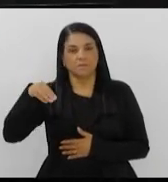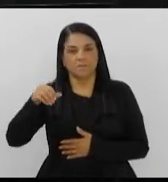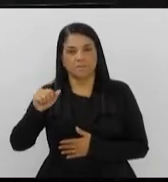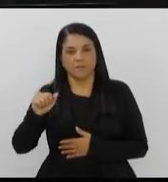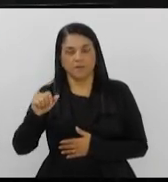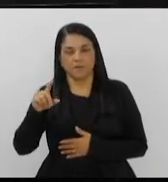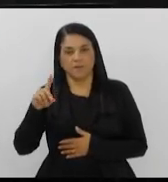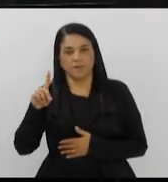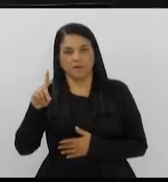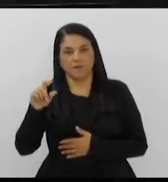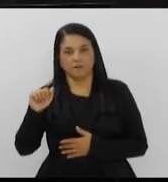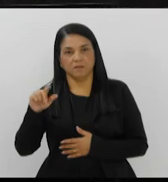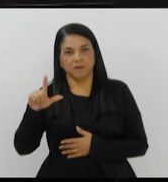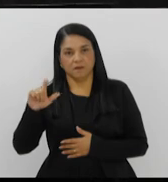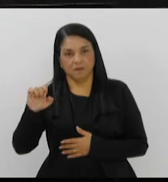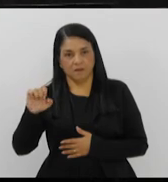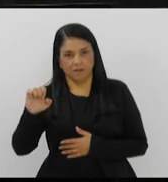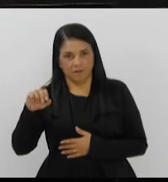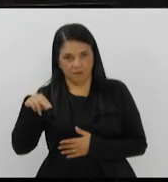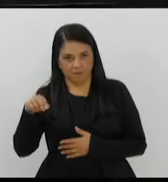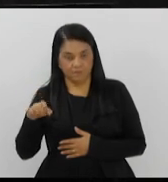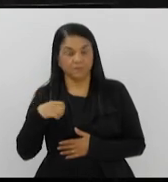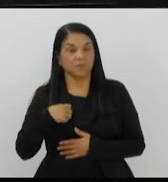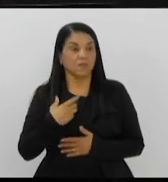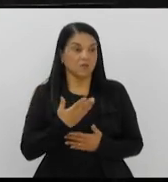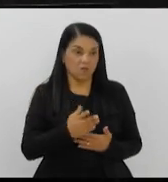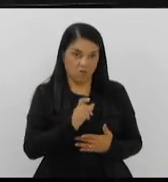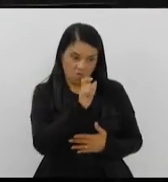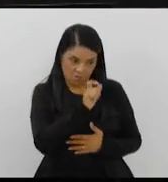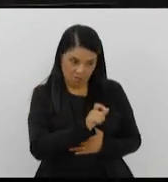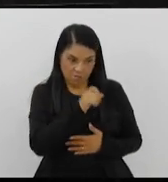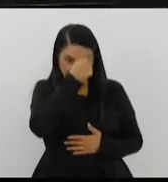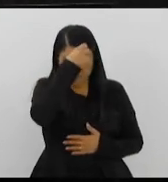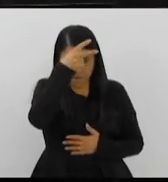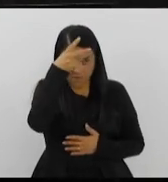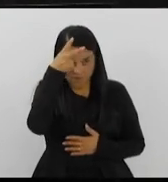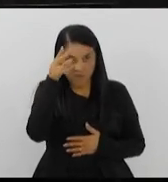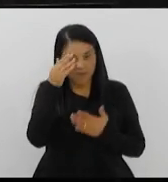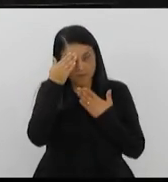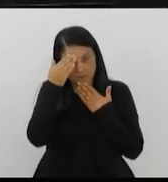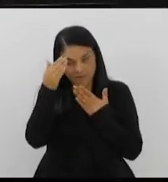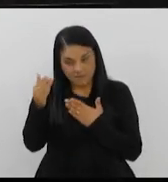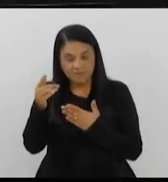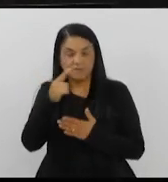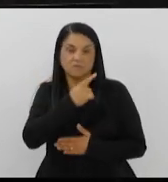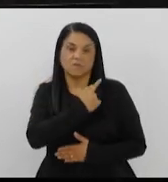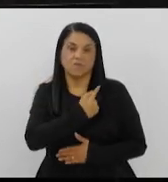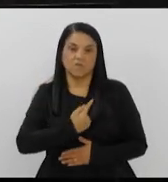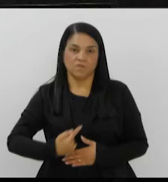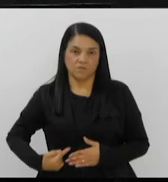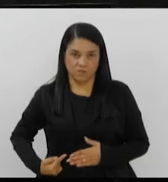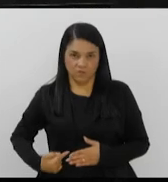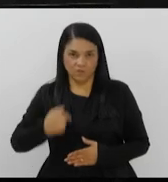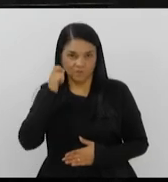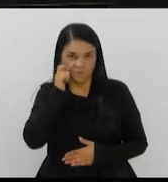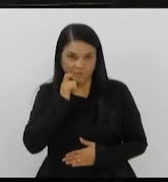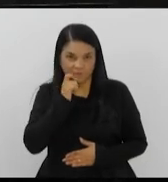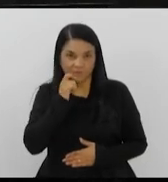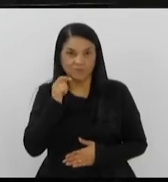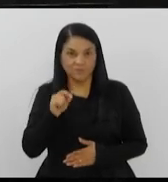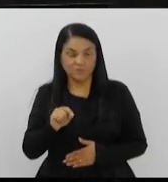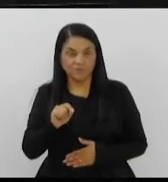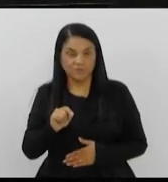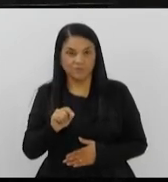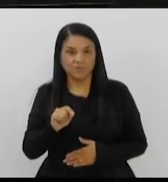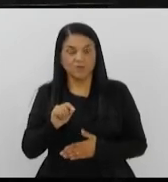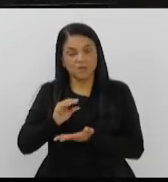Ora, o prefeito da cidade, ele tem que agradecer ao governador do Estado do Rio de Janeiro por ter aplicado